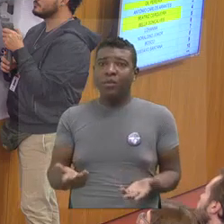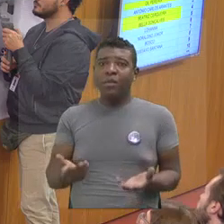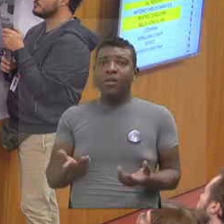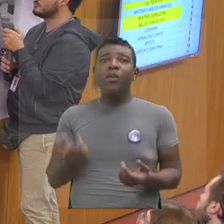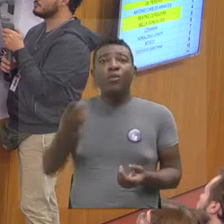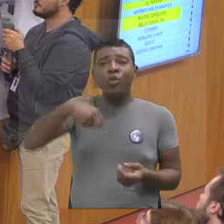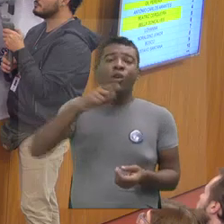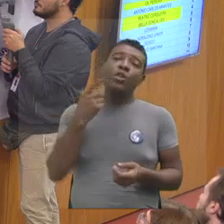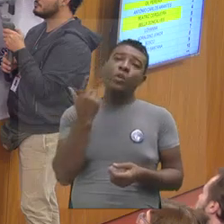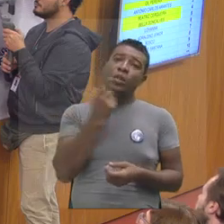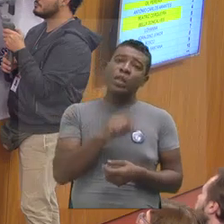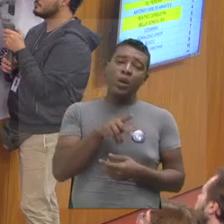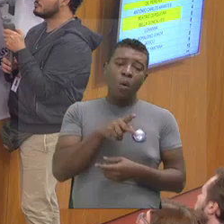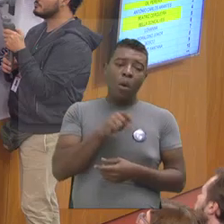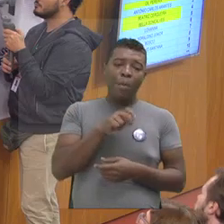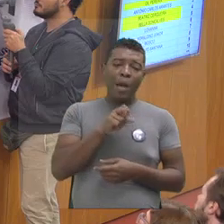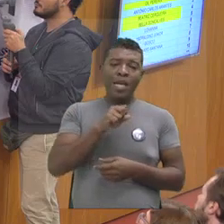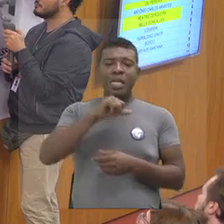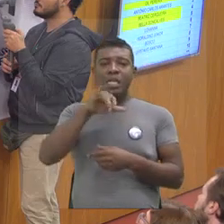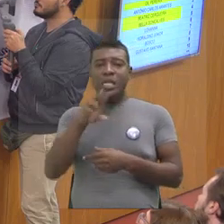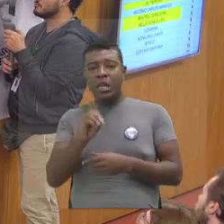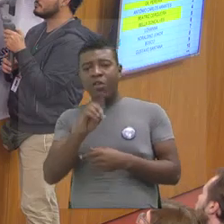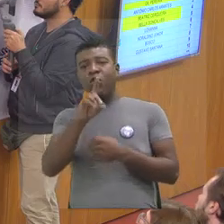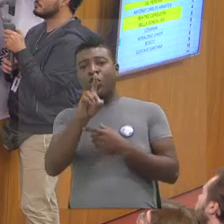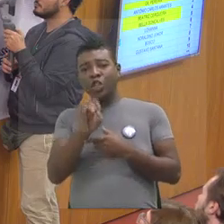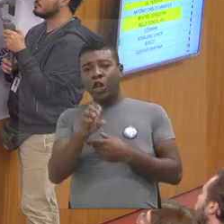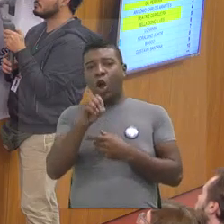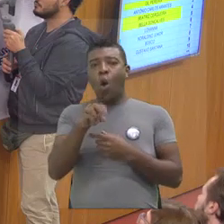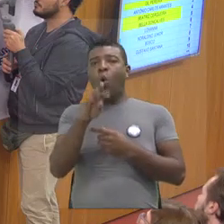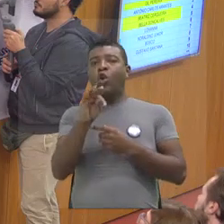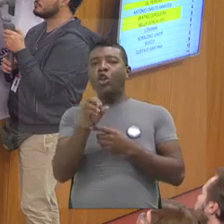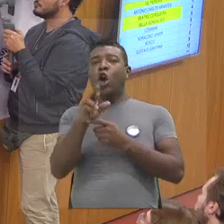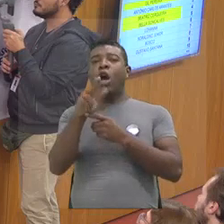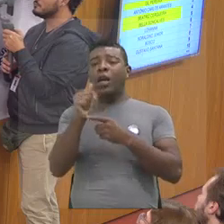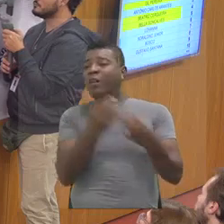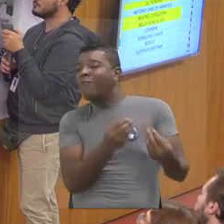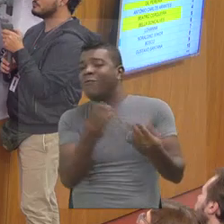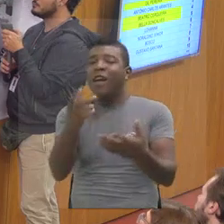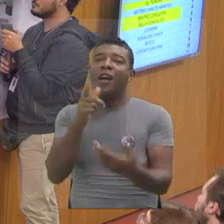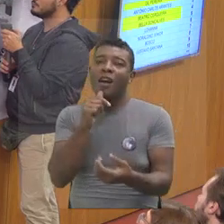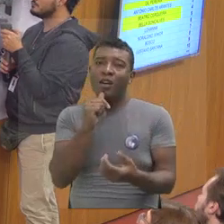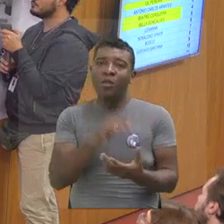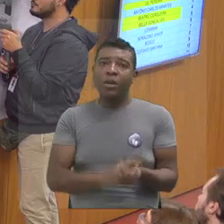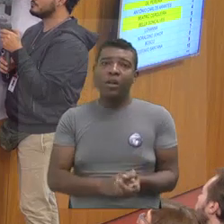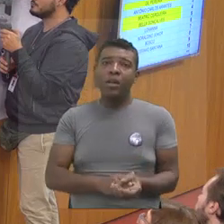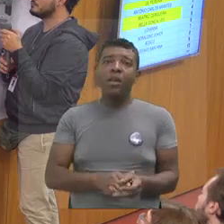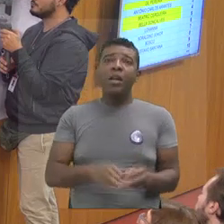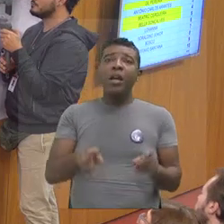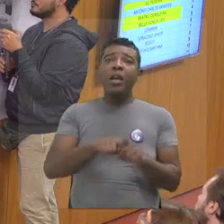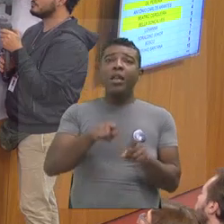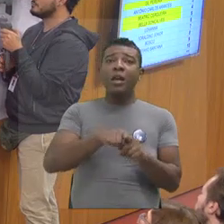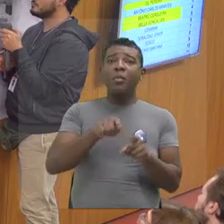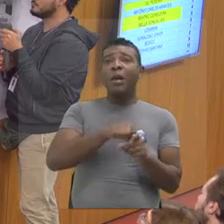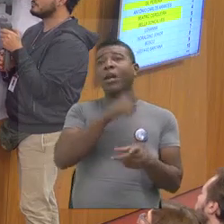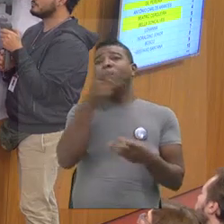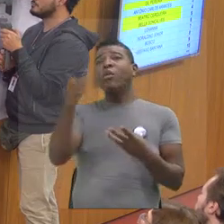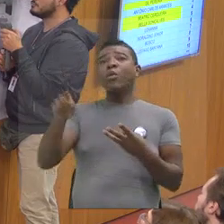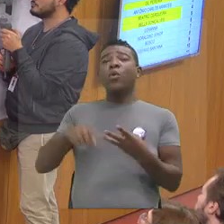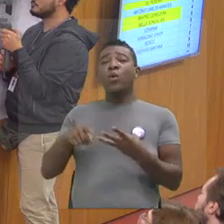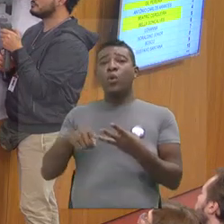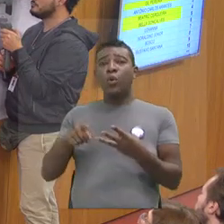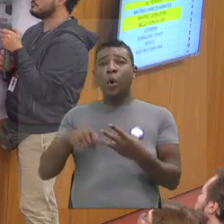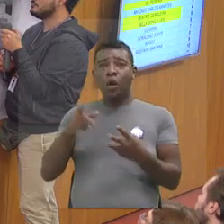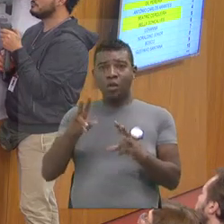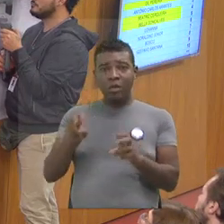passivo de outorga assim como passivo de supressão de vegetação de intervenção Florestal NF que também era usada e já entrando num outro tema